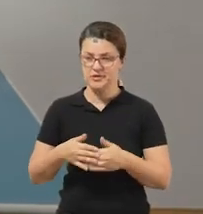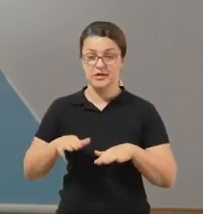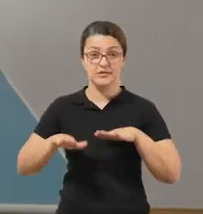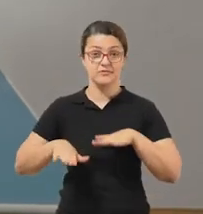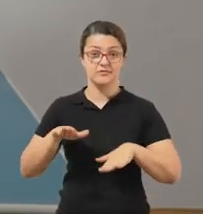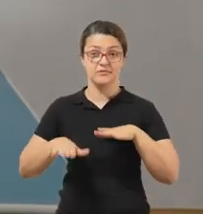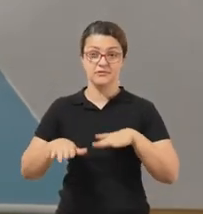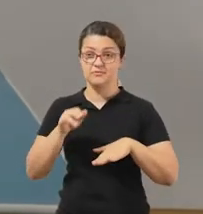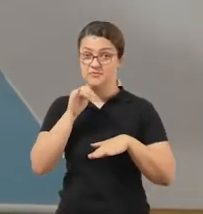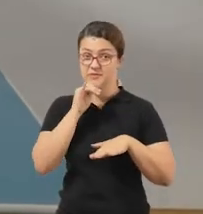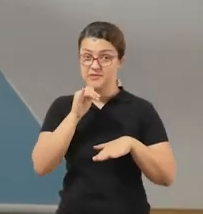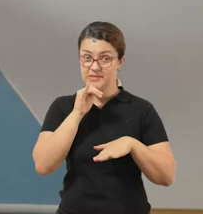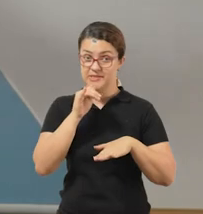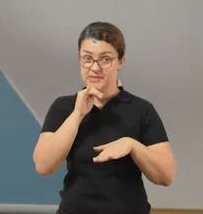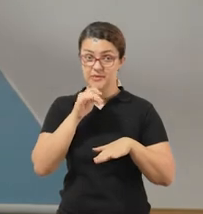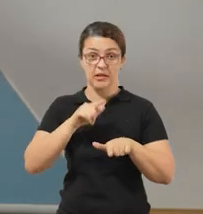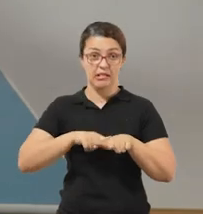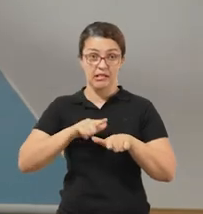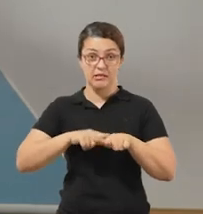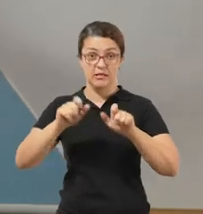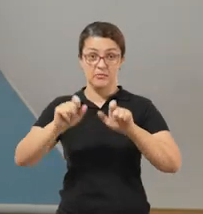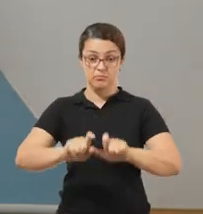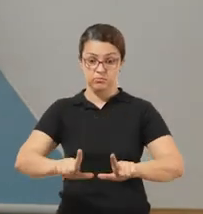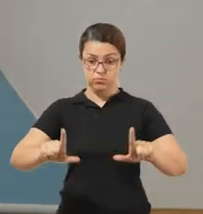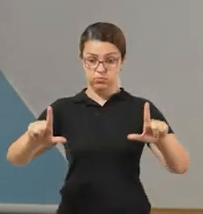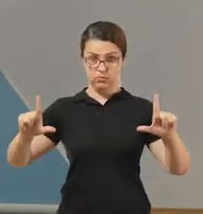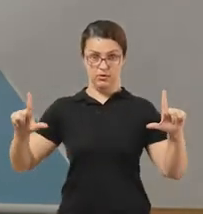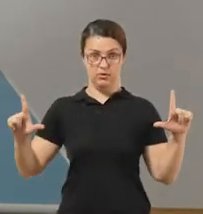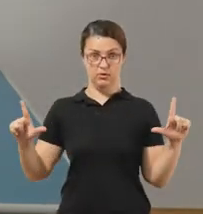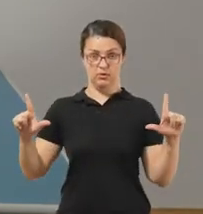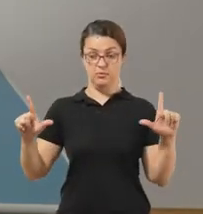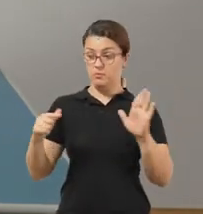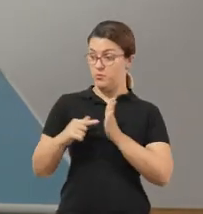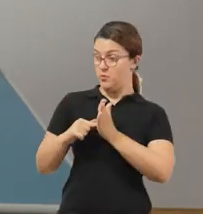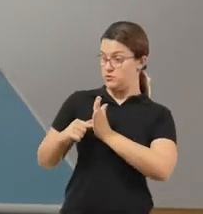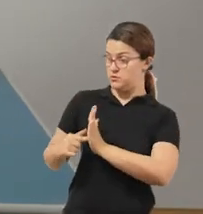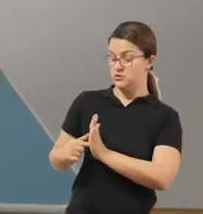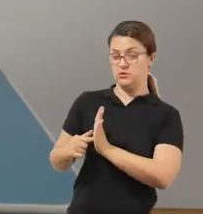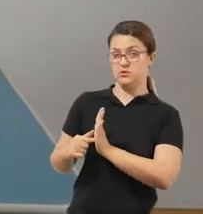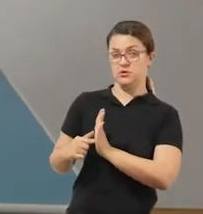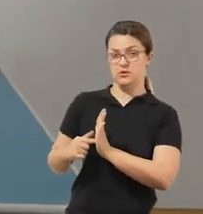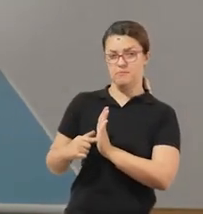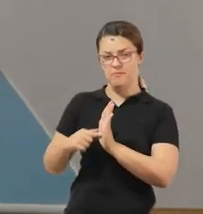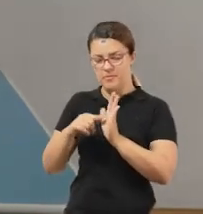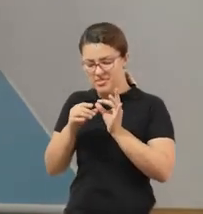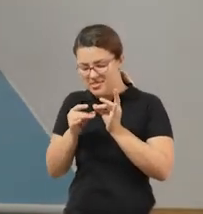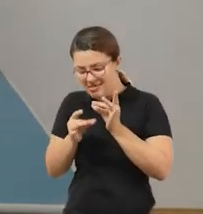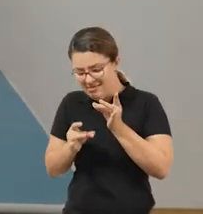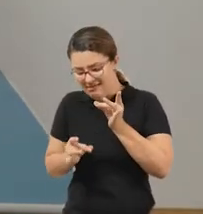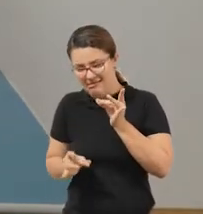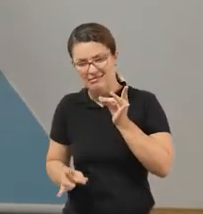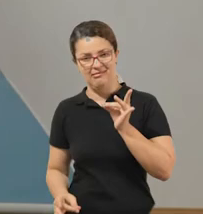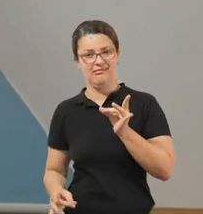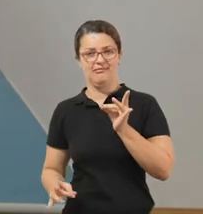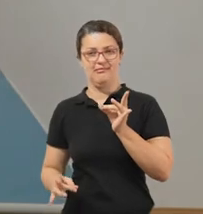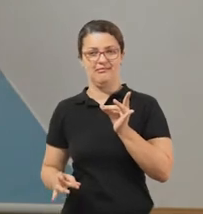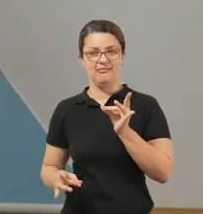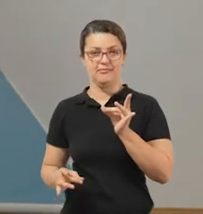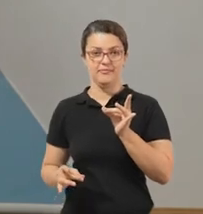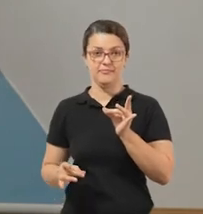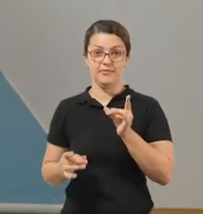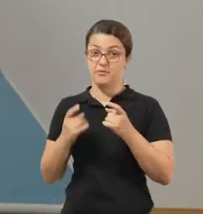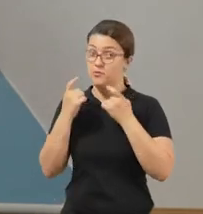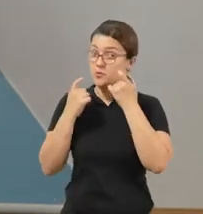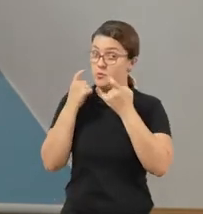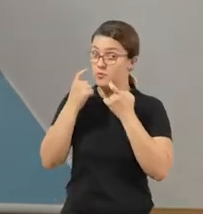vai ter que colocar isso aqui, uma letra um pouco maior. Você vai ter que mostrar mais detalhadamente, entendeu? Essa